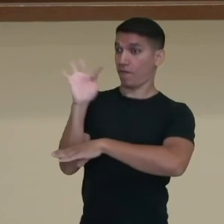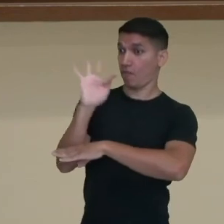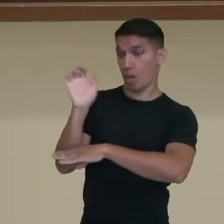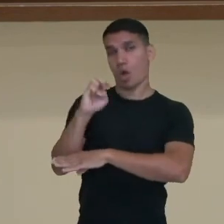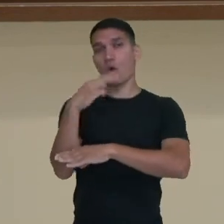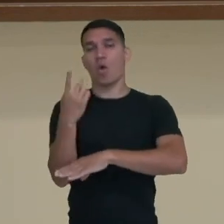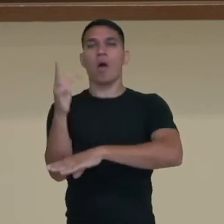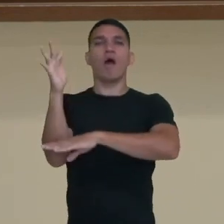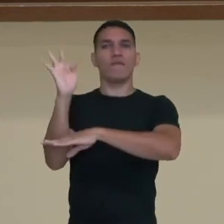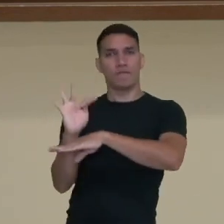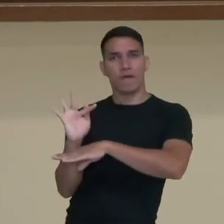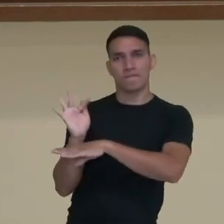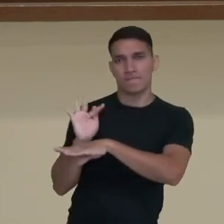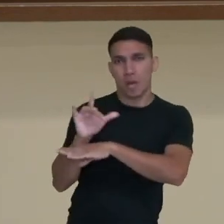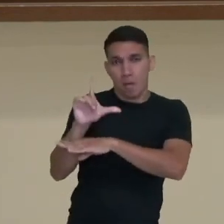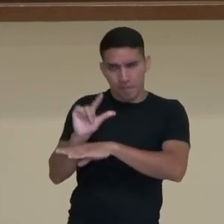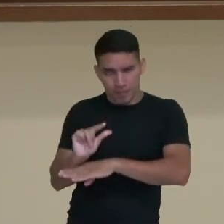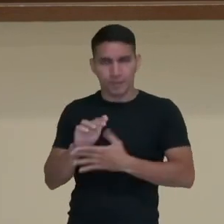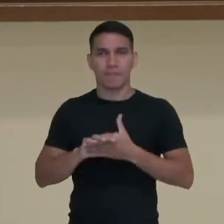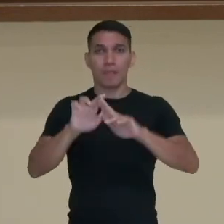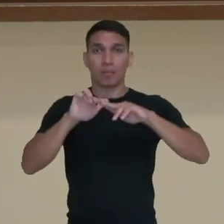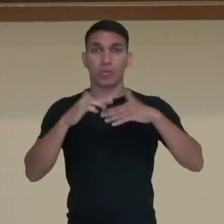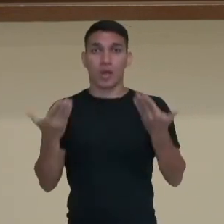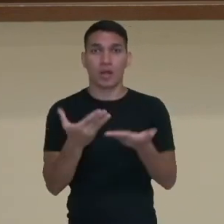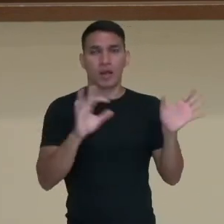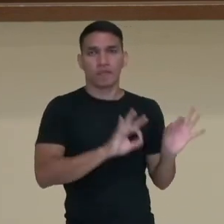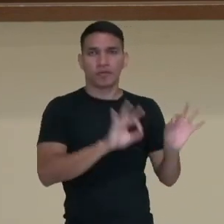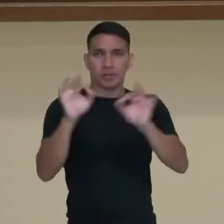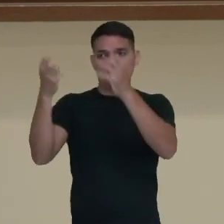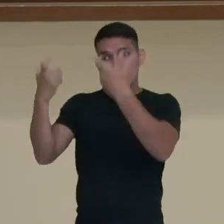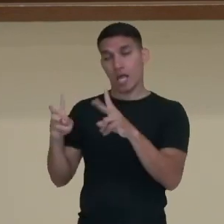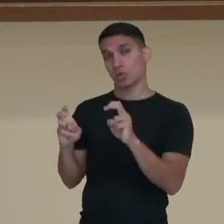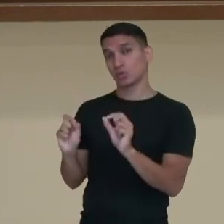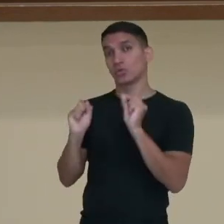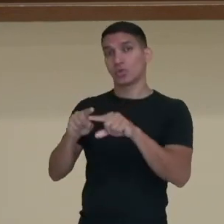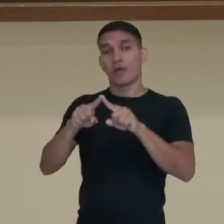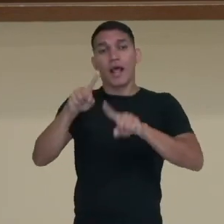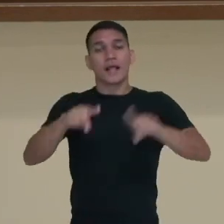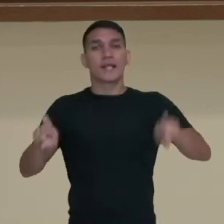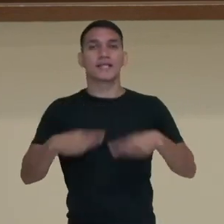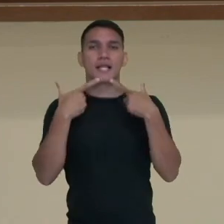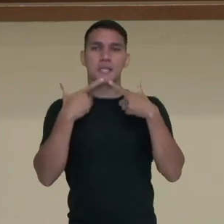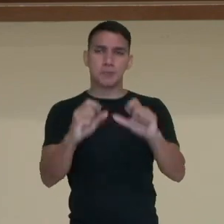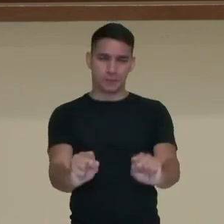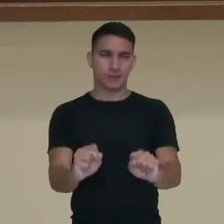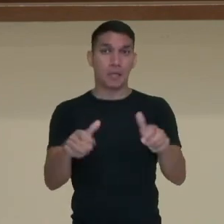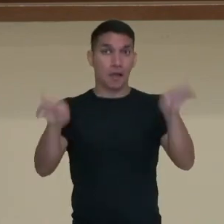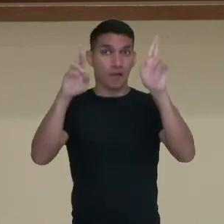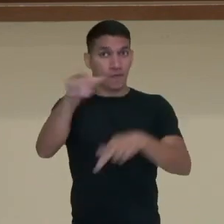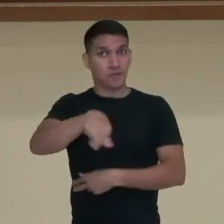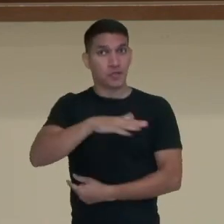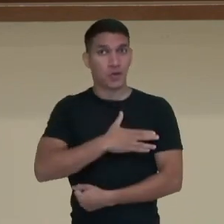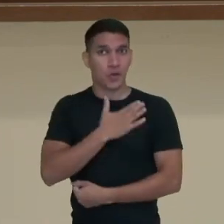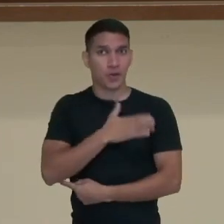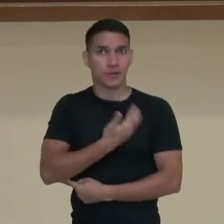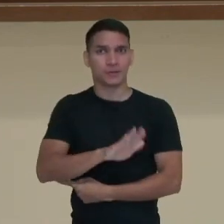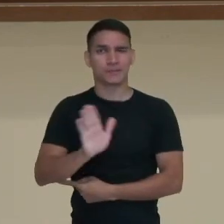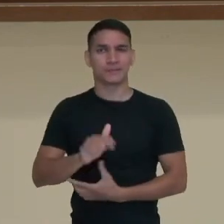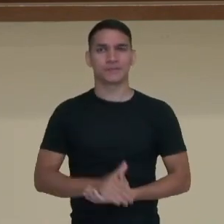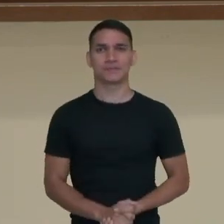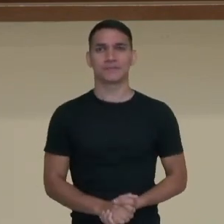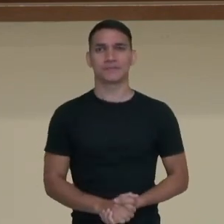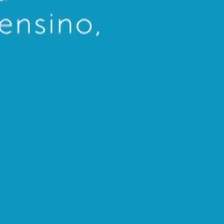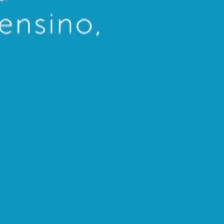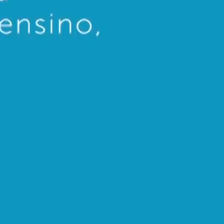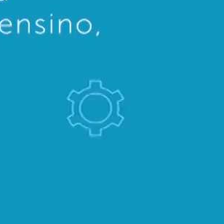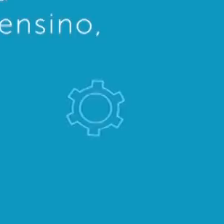ou menos formal, ok? Então, nesse vídeo, comentamos um pouco sobre variação linguística. Espero que tenham gostado e